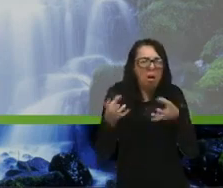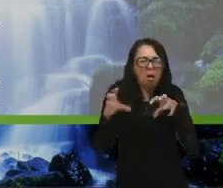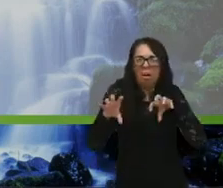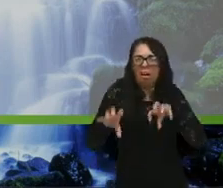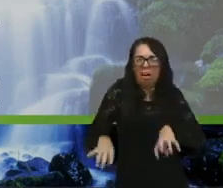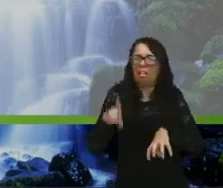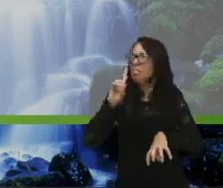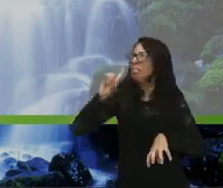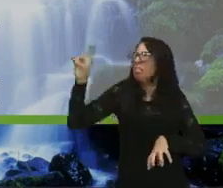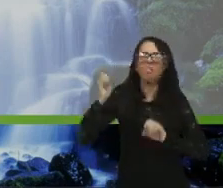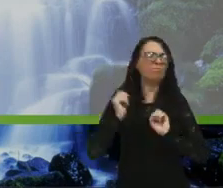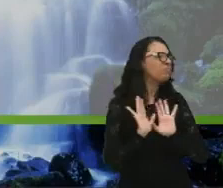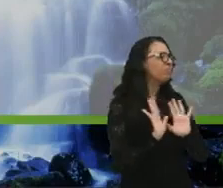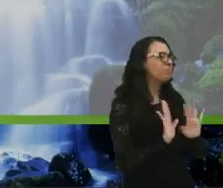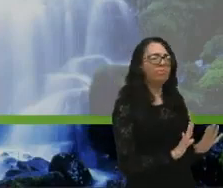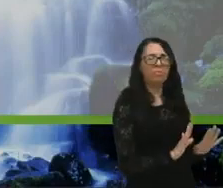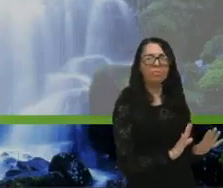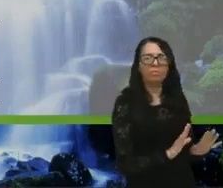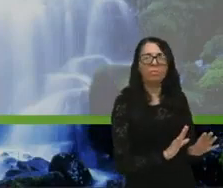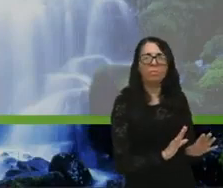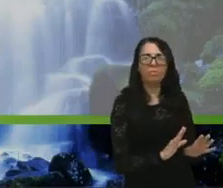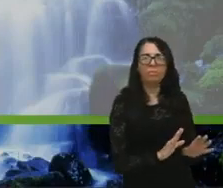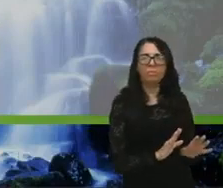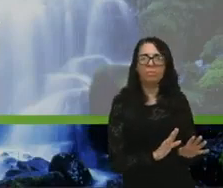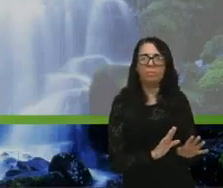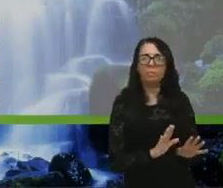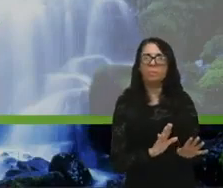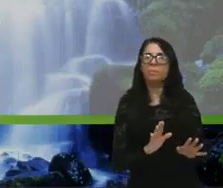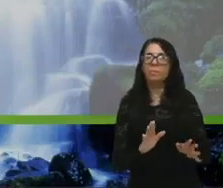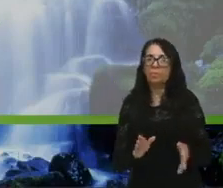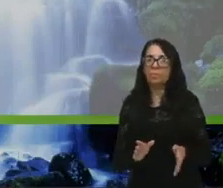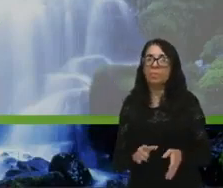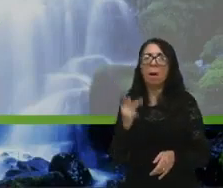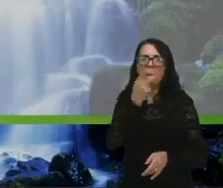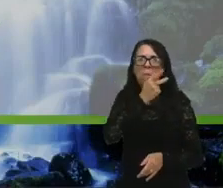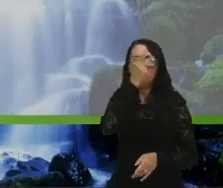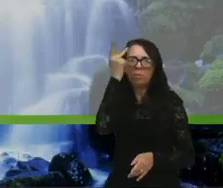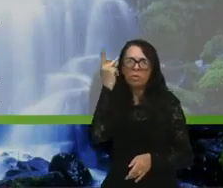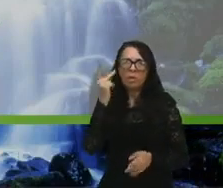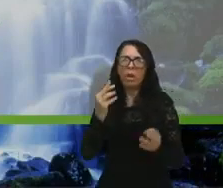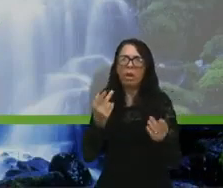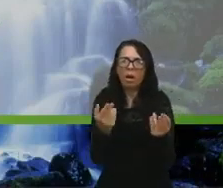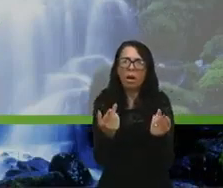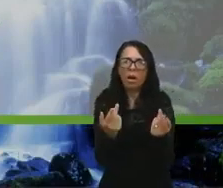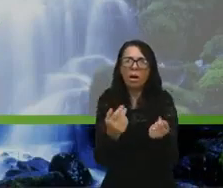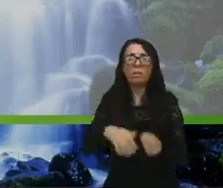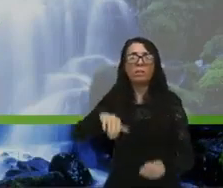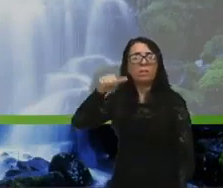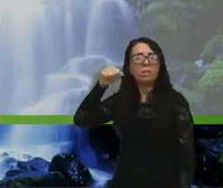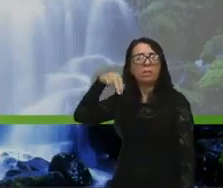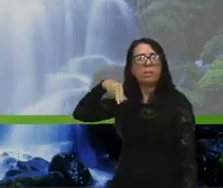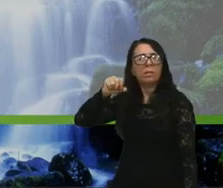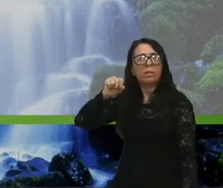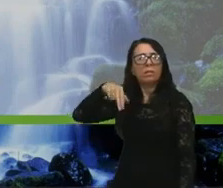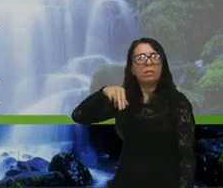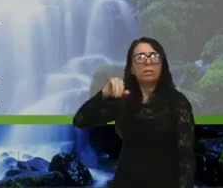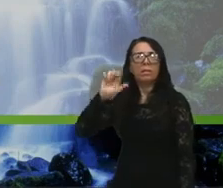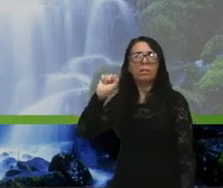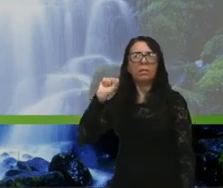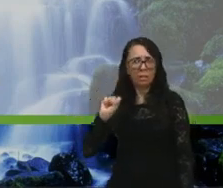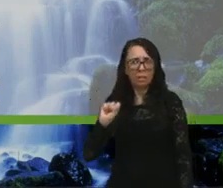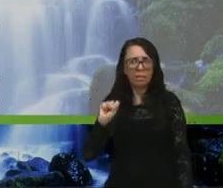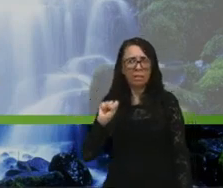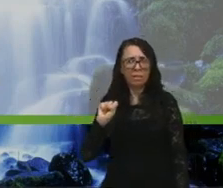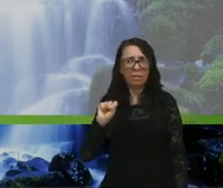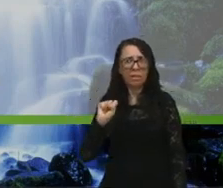valorizamos mais as nossas ambições do que a vida no Espírito Santo. Quando você valoriza